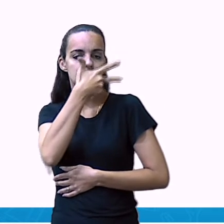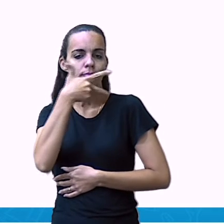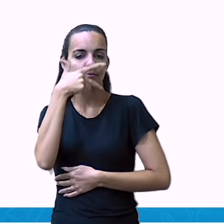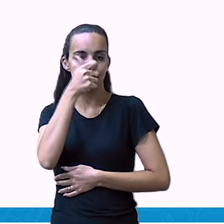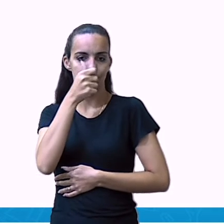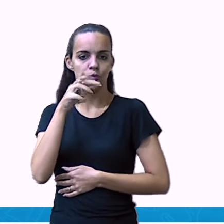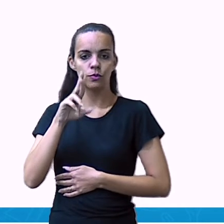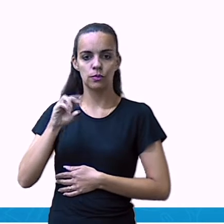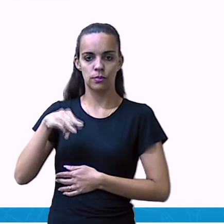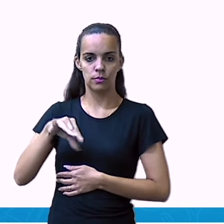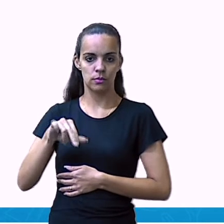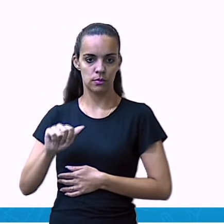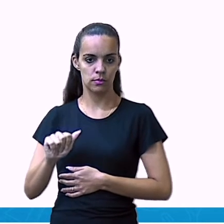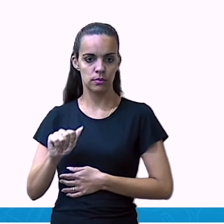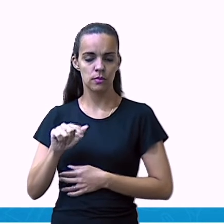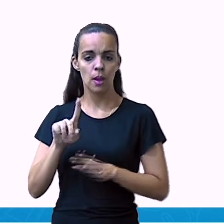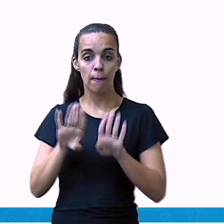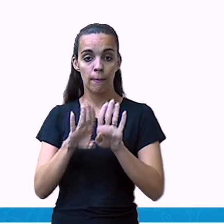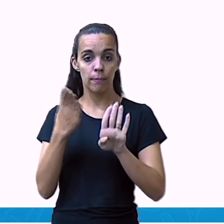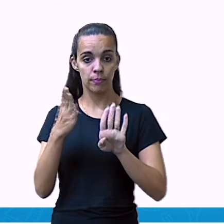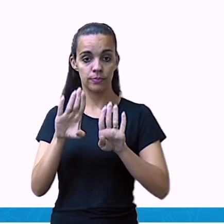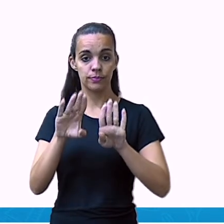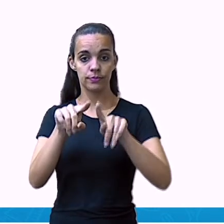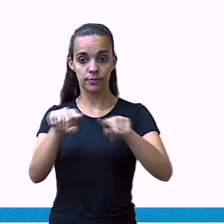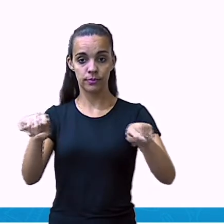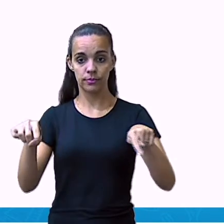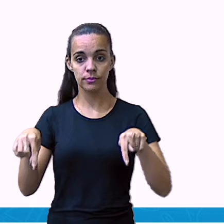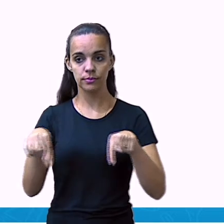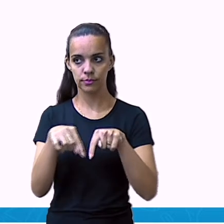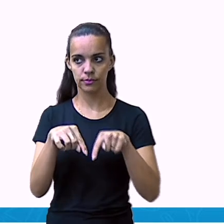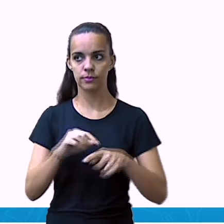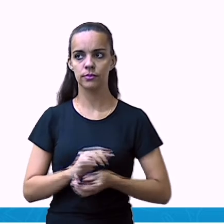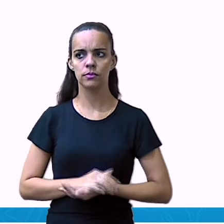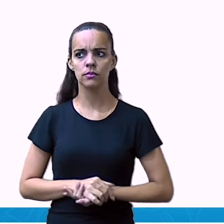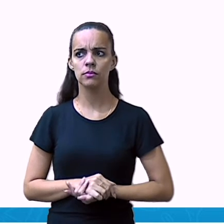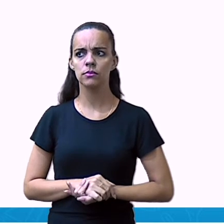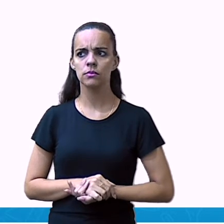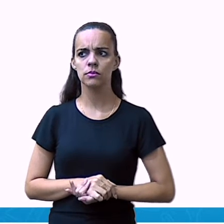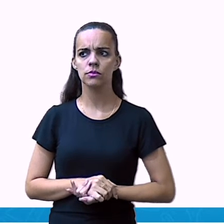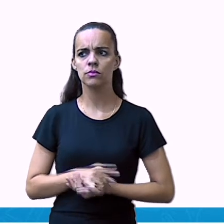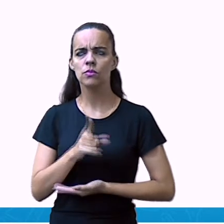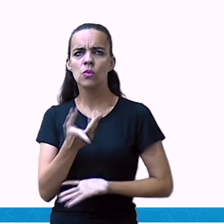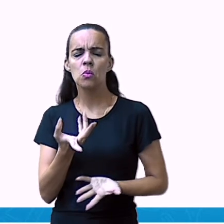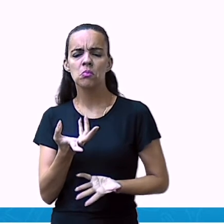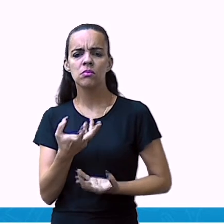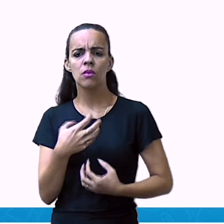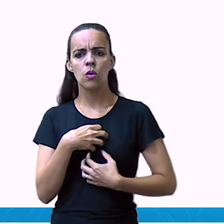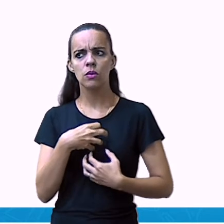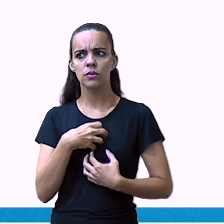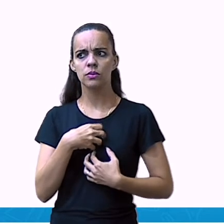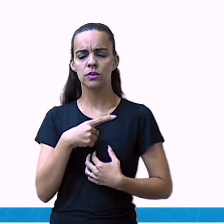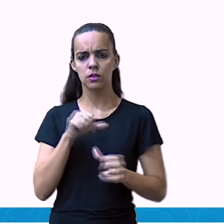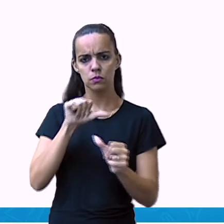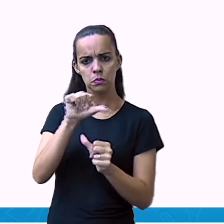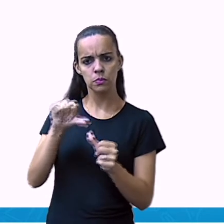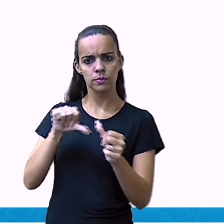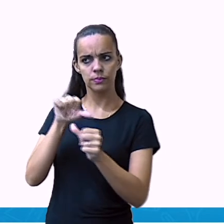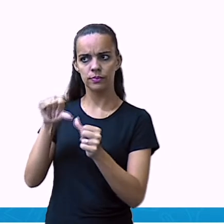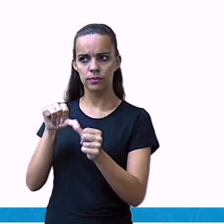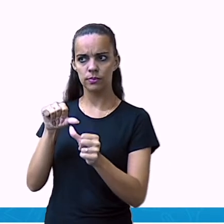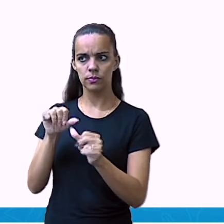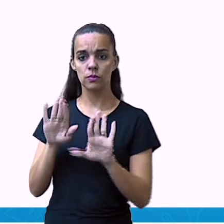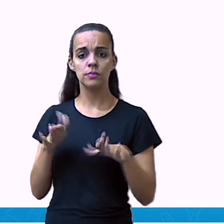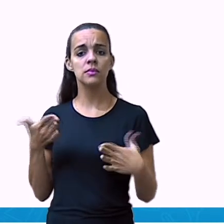cara bonita da Romina na porta da sala. O sentido foi alterado?